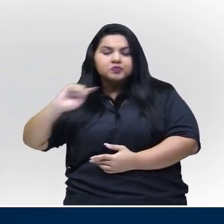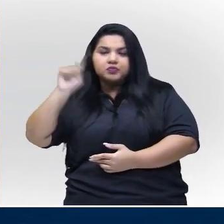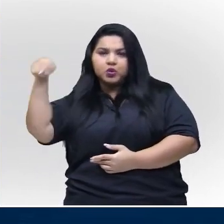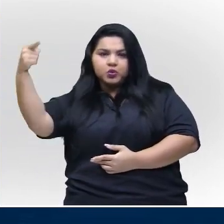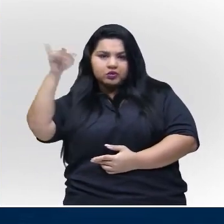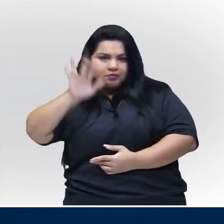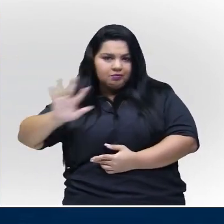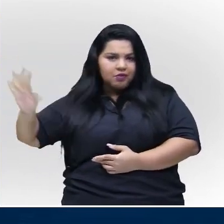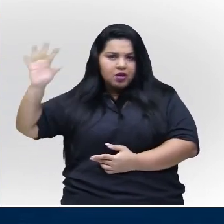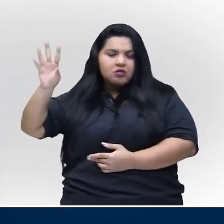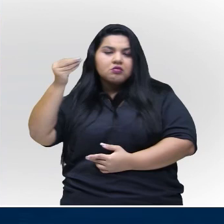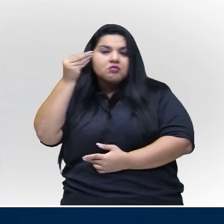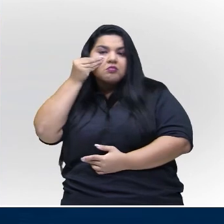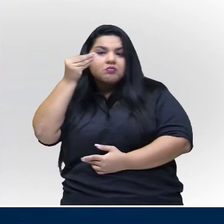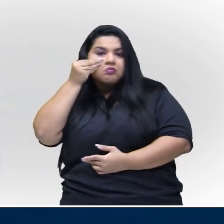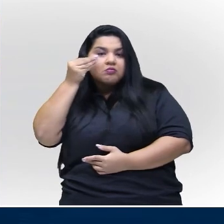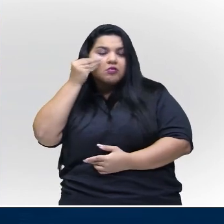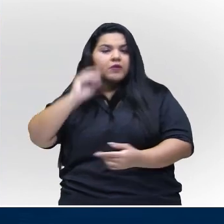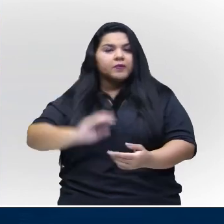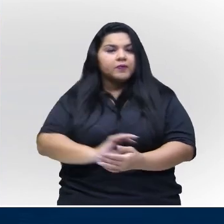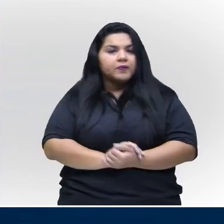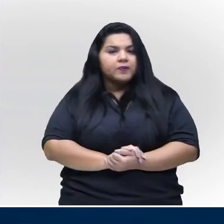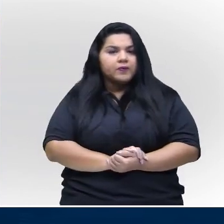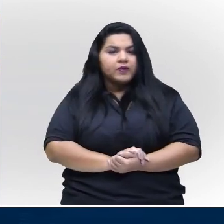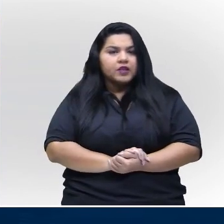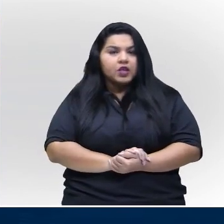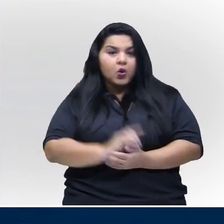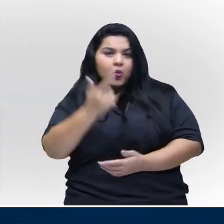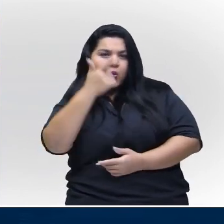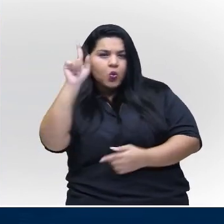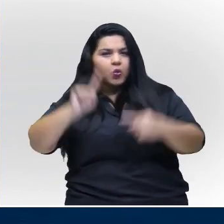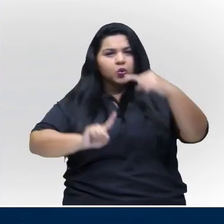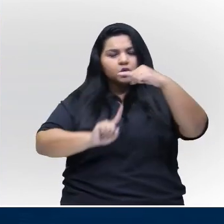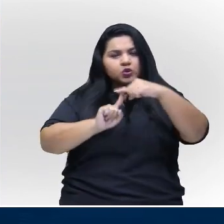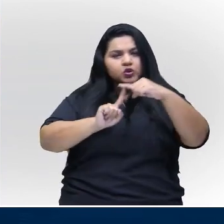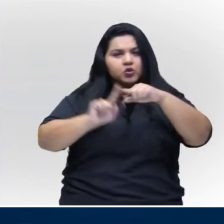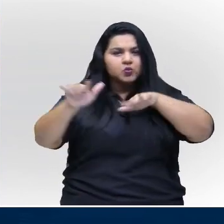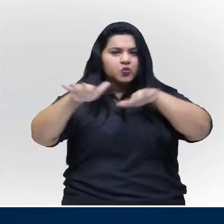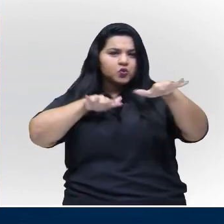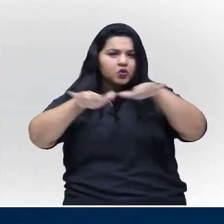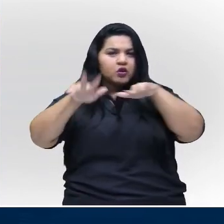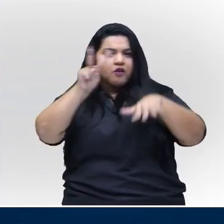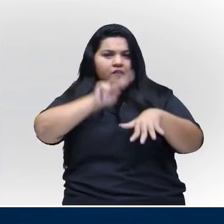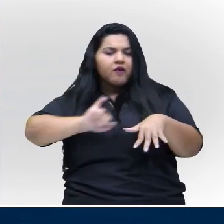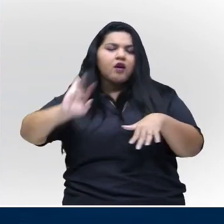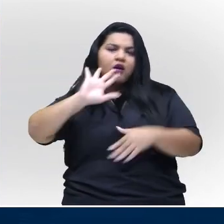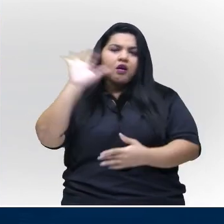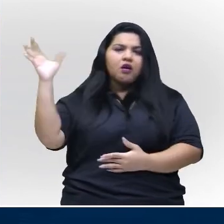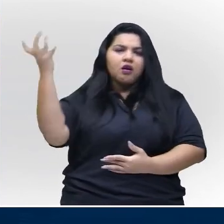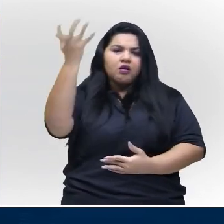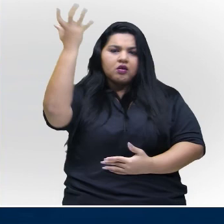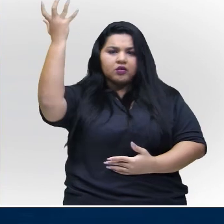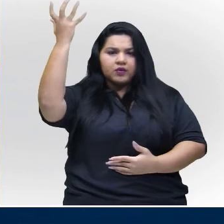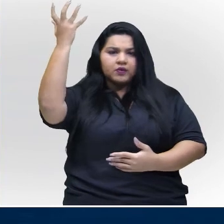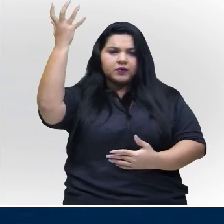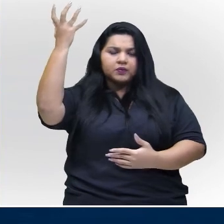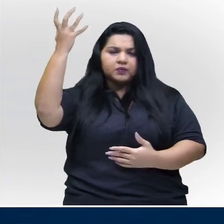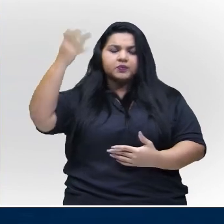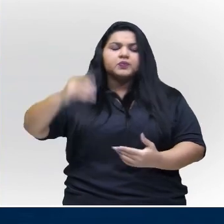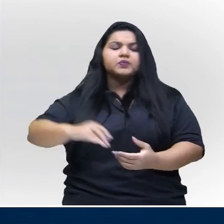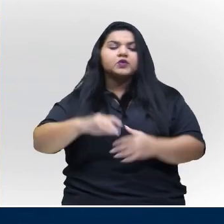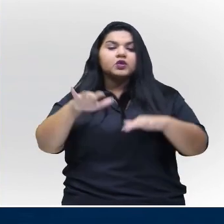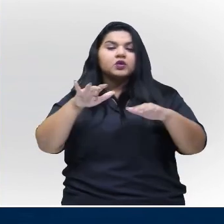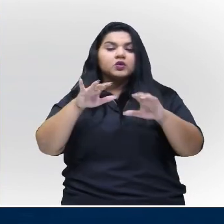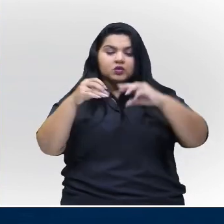imagem, a gente está observando ali, ó, outro tipo de movimento que também vai acontecer na célula, né, que